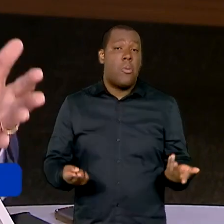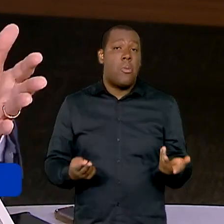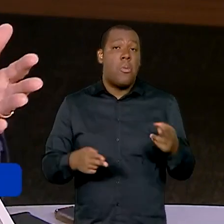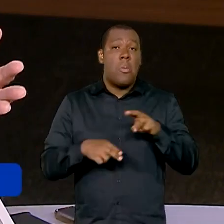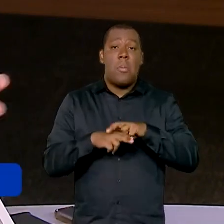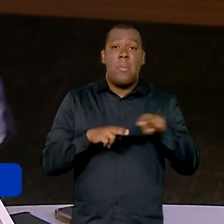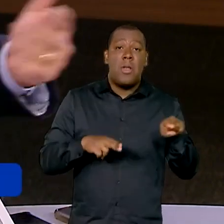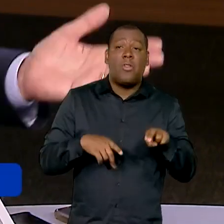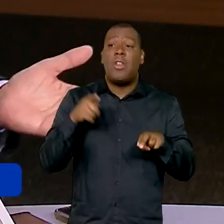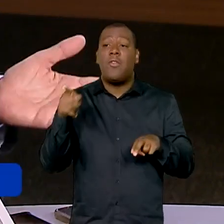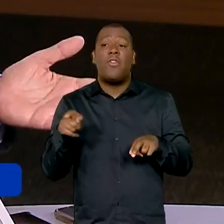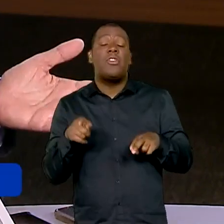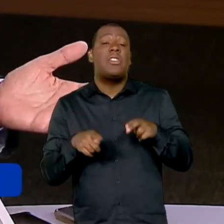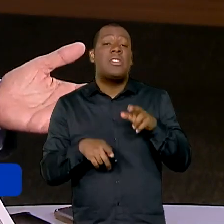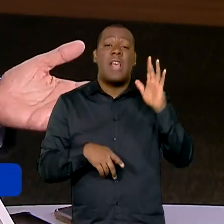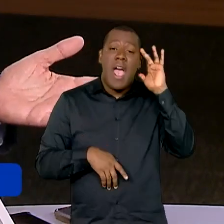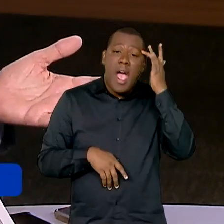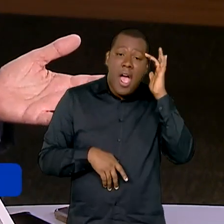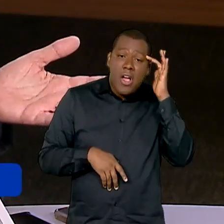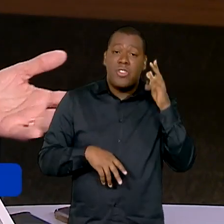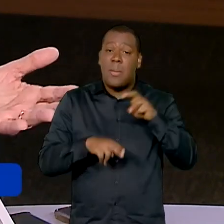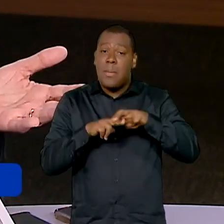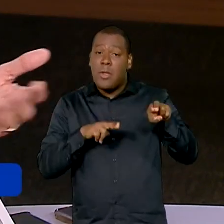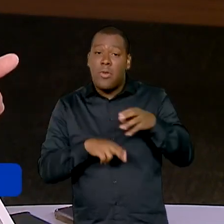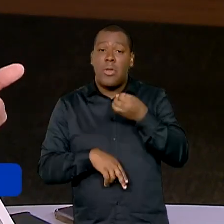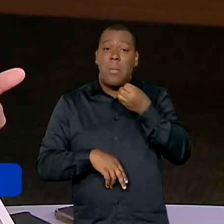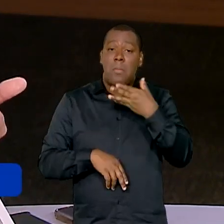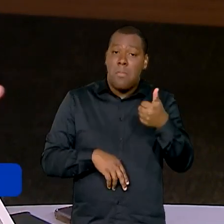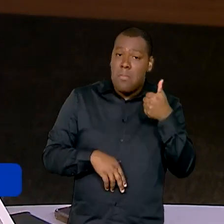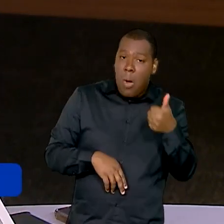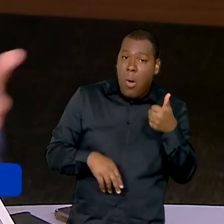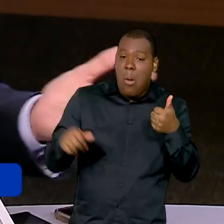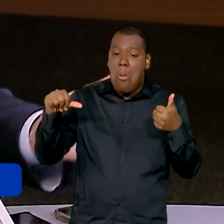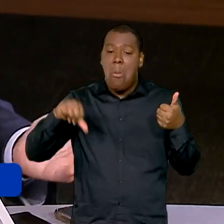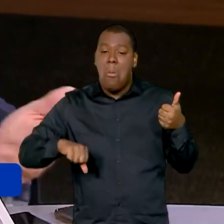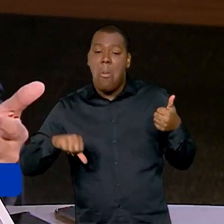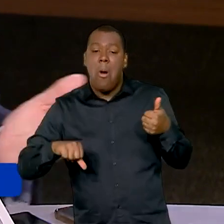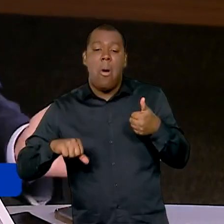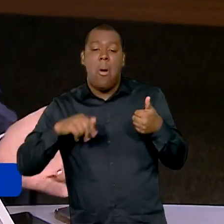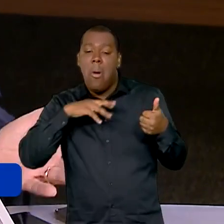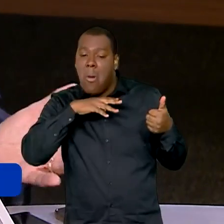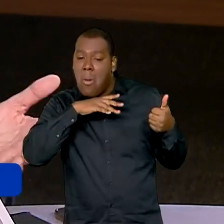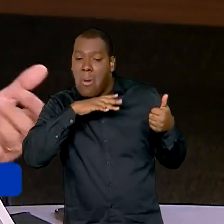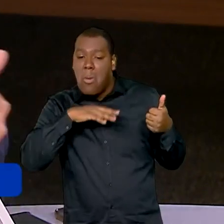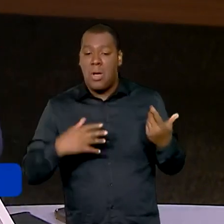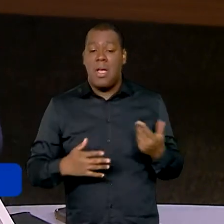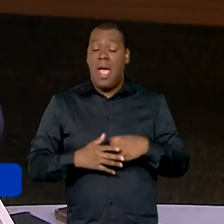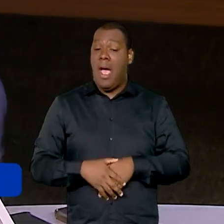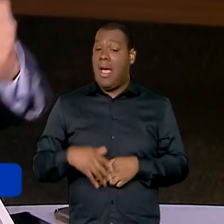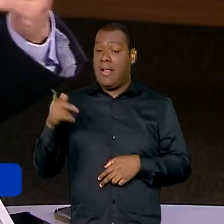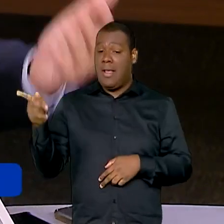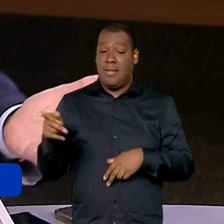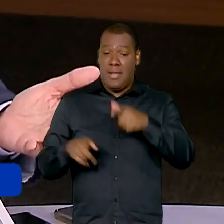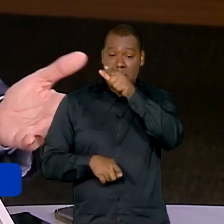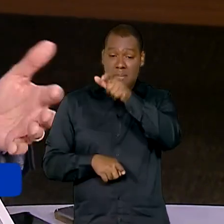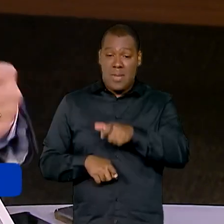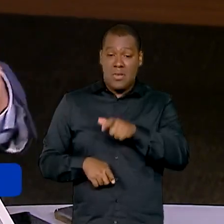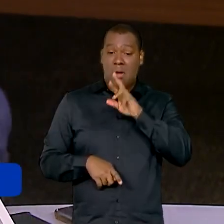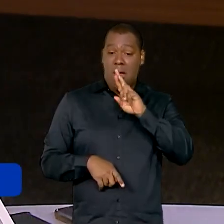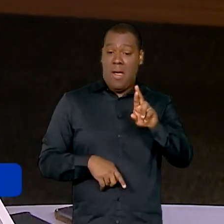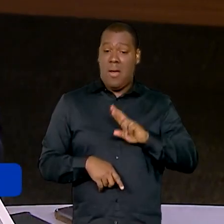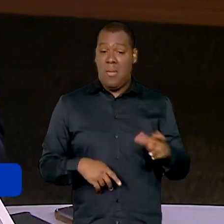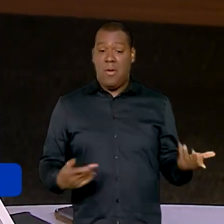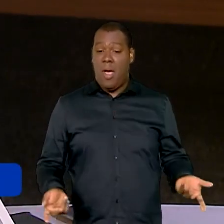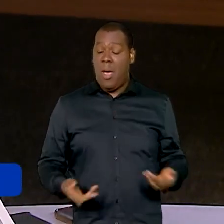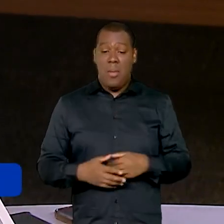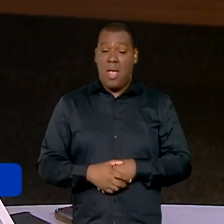uso o metrô. Então, como é que você avalia que é ruim? Então, você devia responder que eu não sei avaliar porque eu não uso. Mas as pessoas emitem opinião e saem